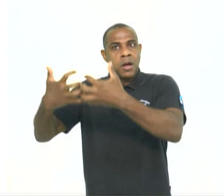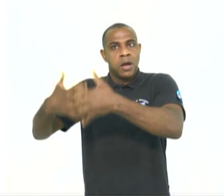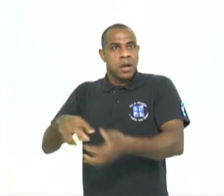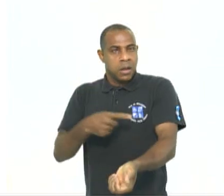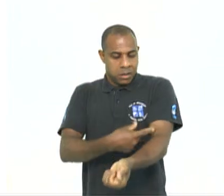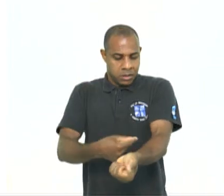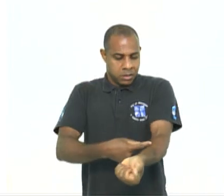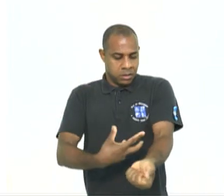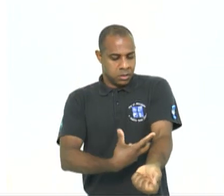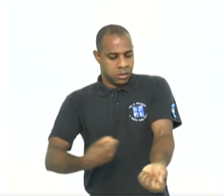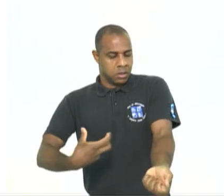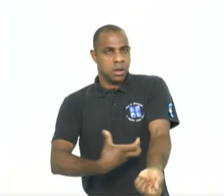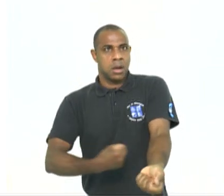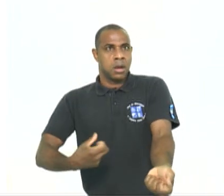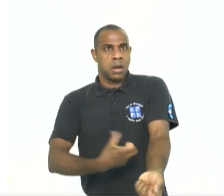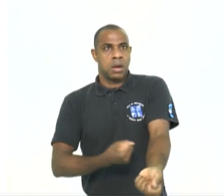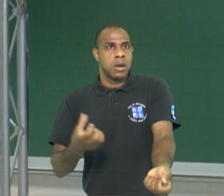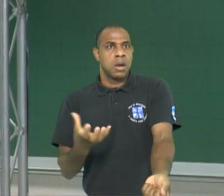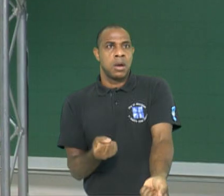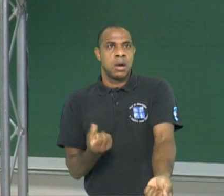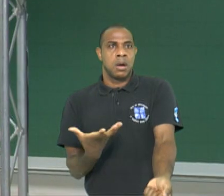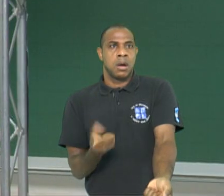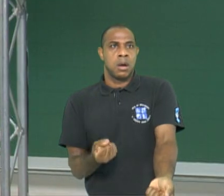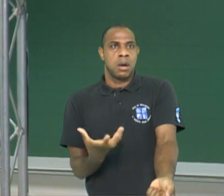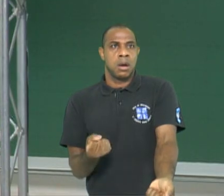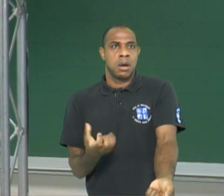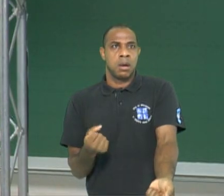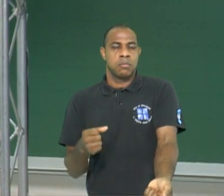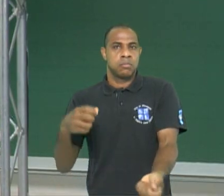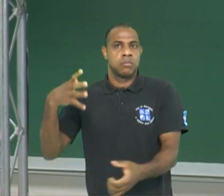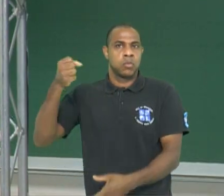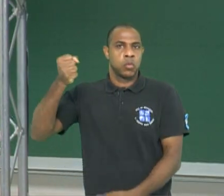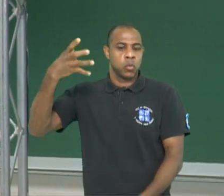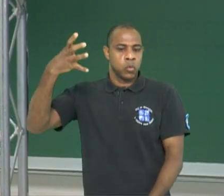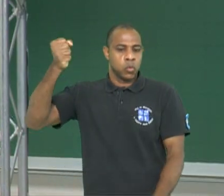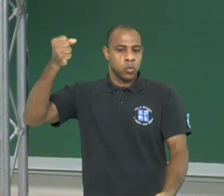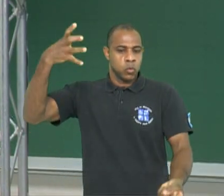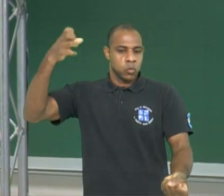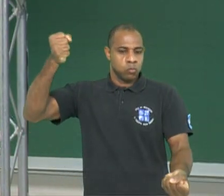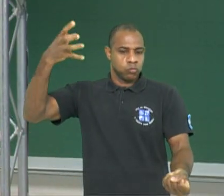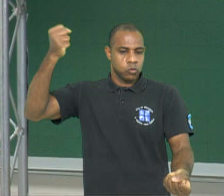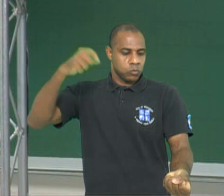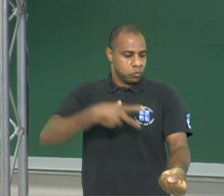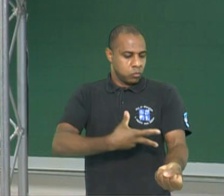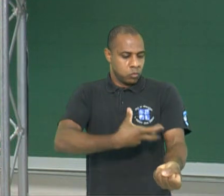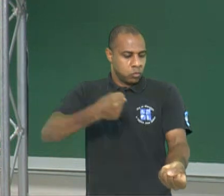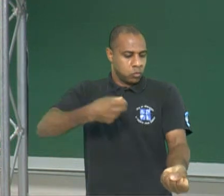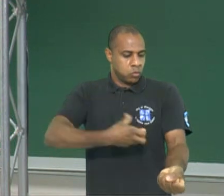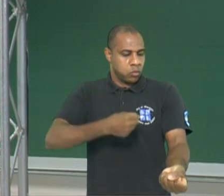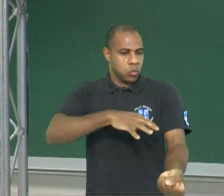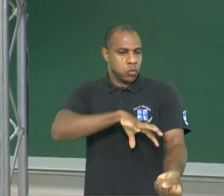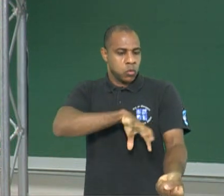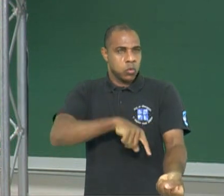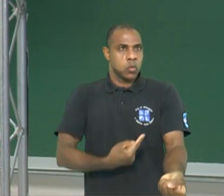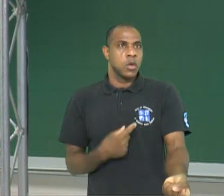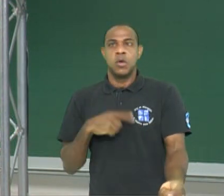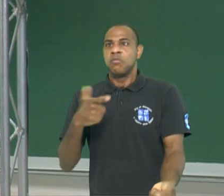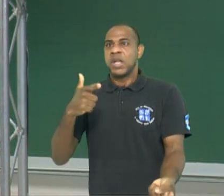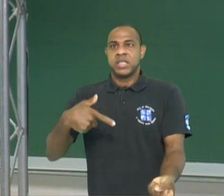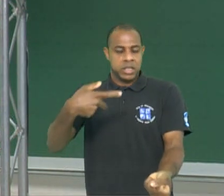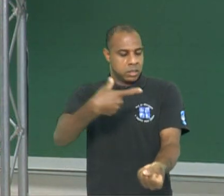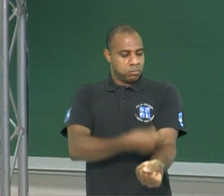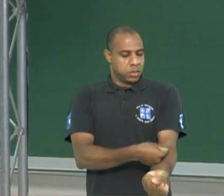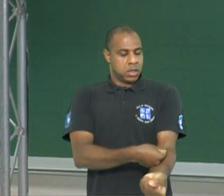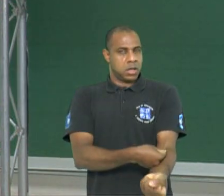essas células-tronco. Demora de 2 a 4 horas. É um processo daí, no caso, que não vai ter a agulha lá, né? É um